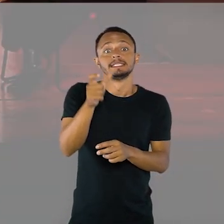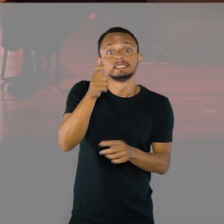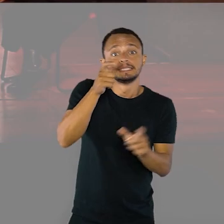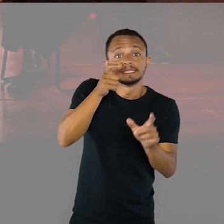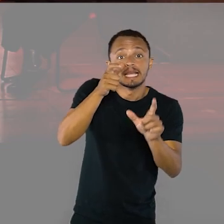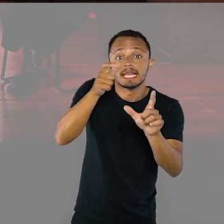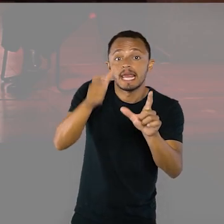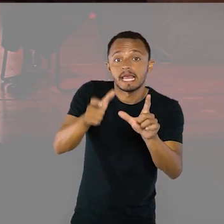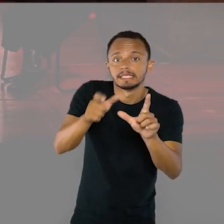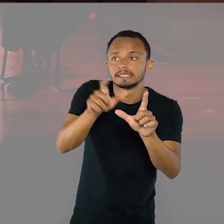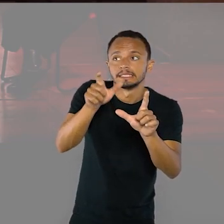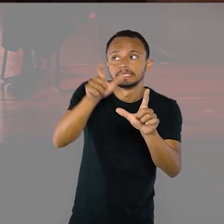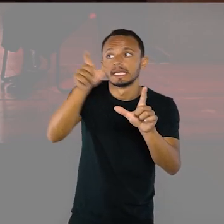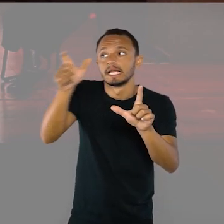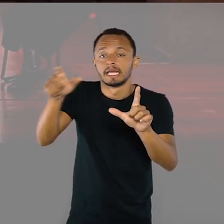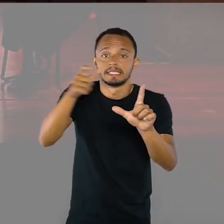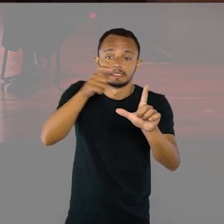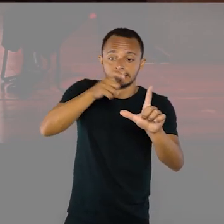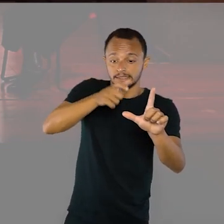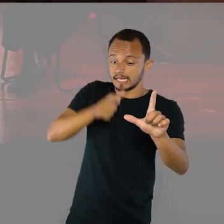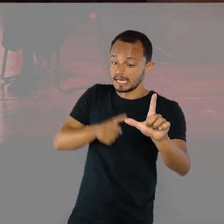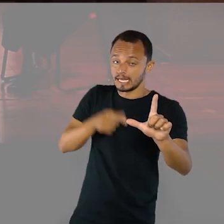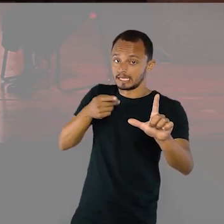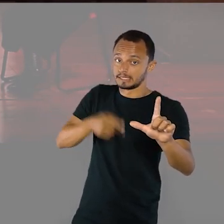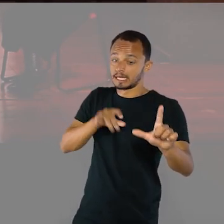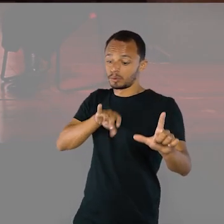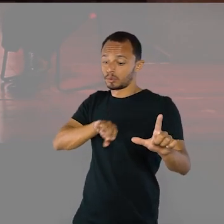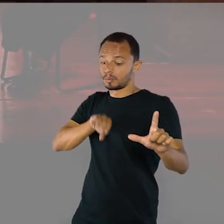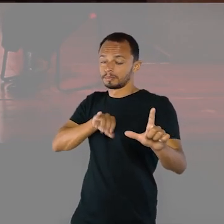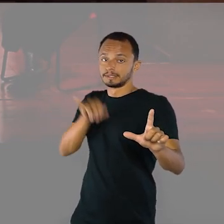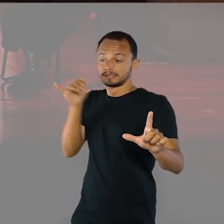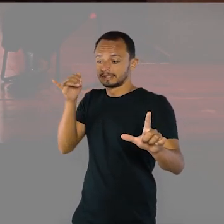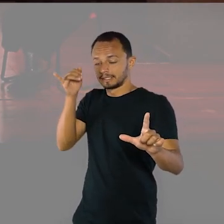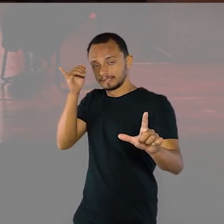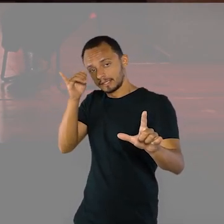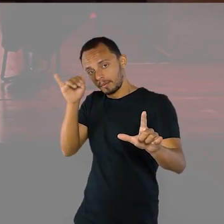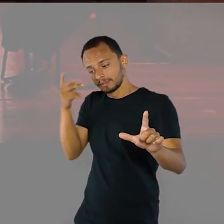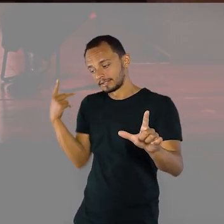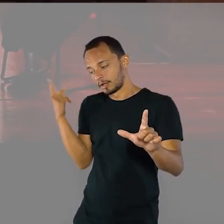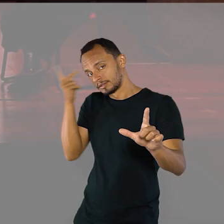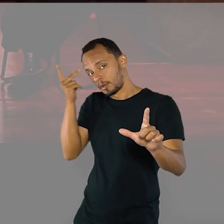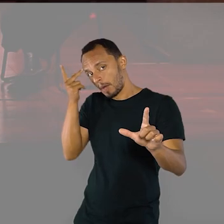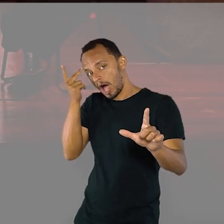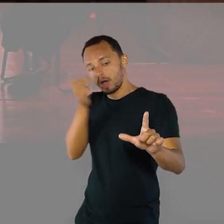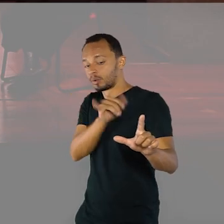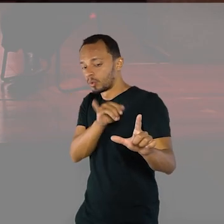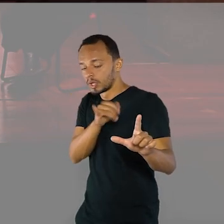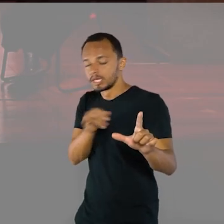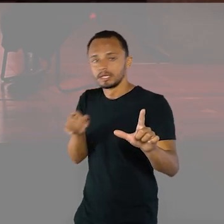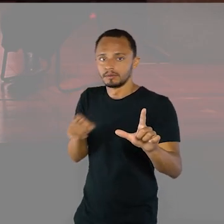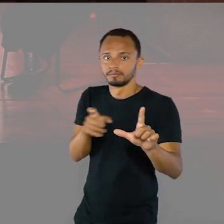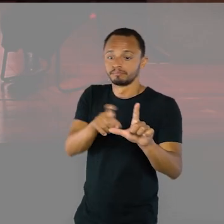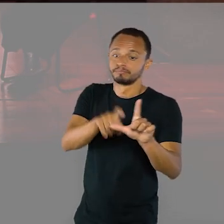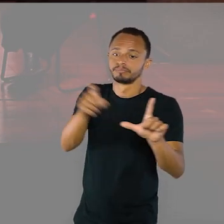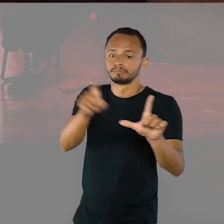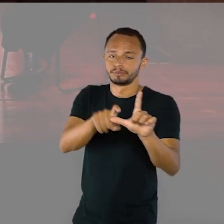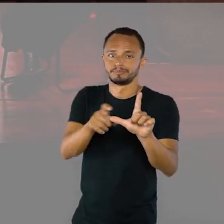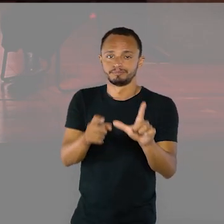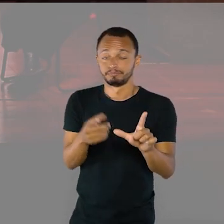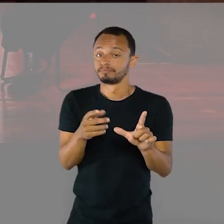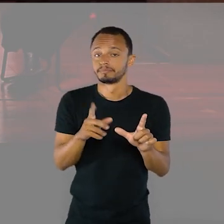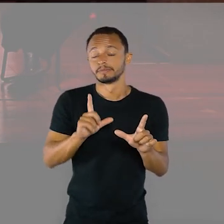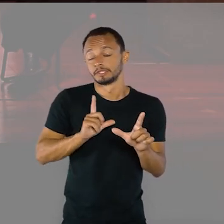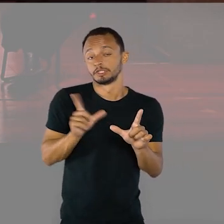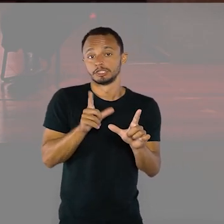em relação a essa independência, que não é sempre vista com essa briga entre colônia e metrópole, né? Pegando essa carona,